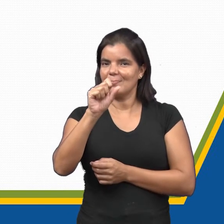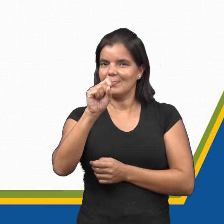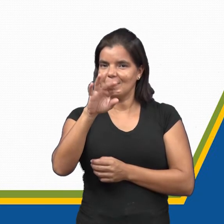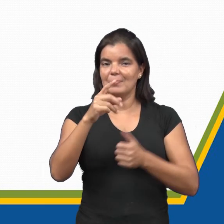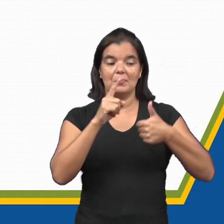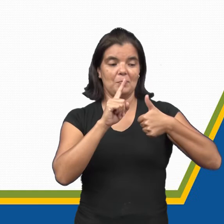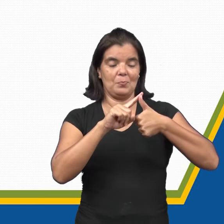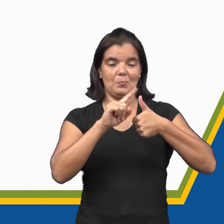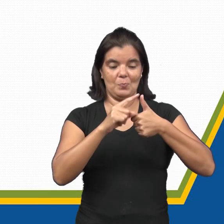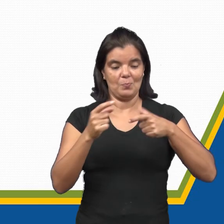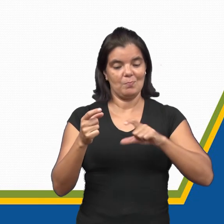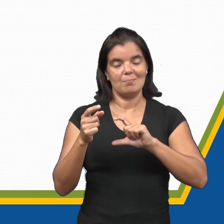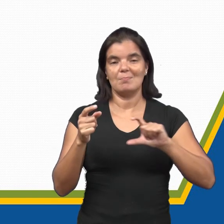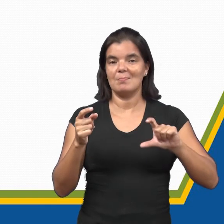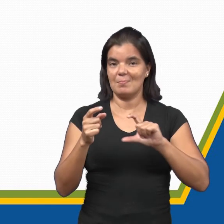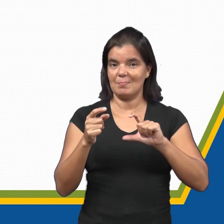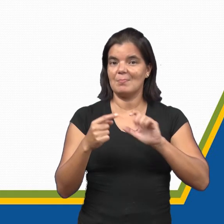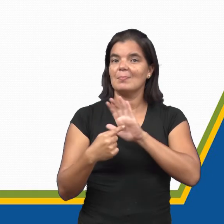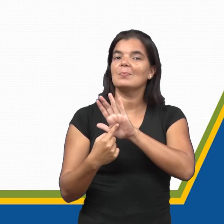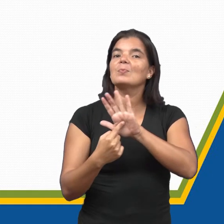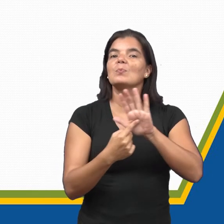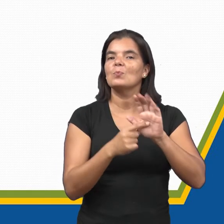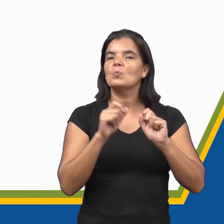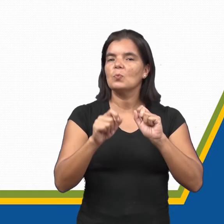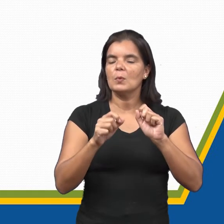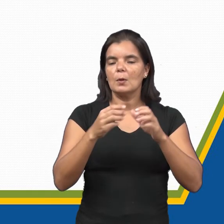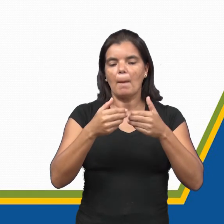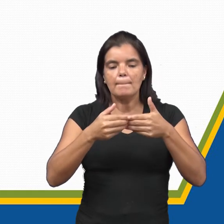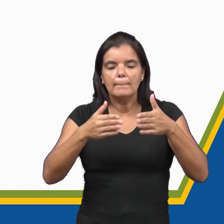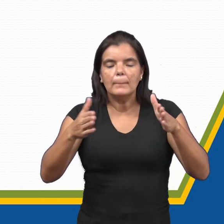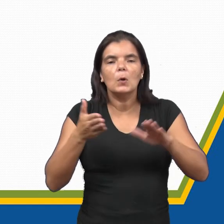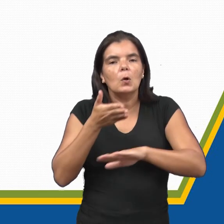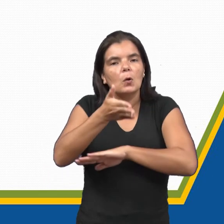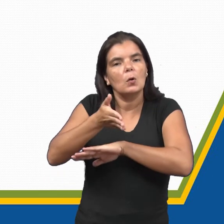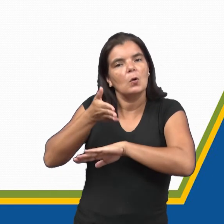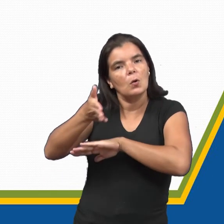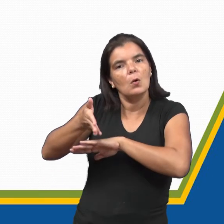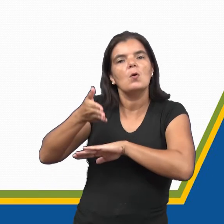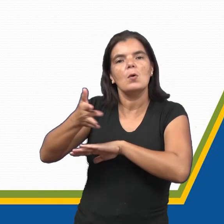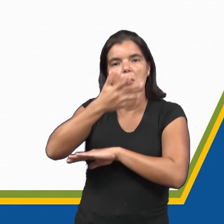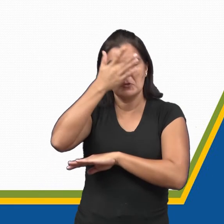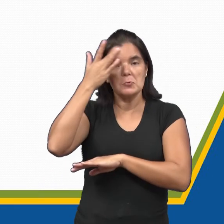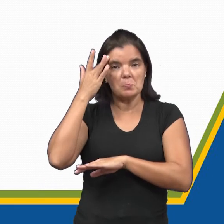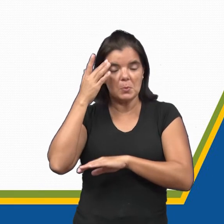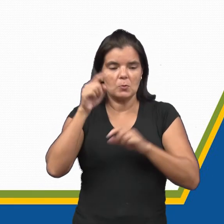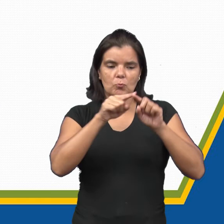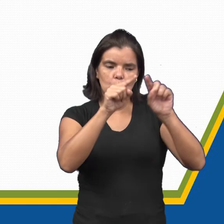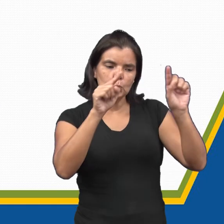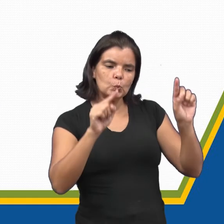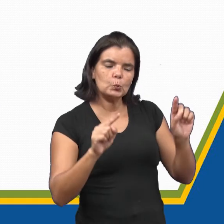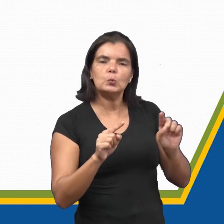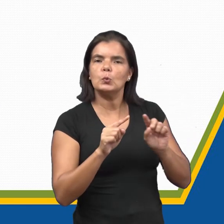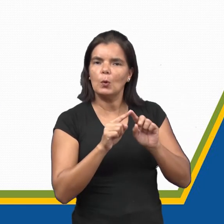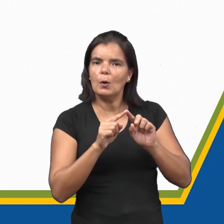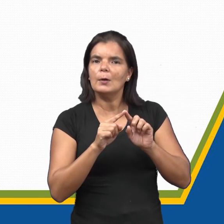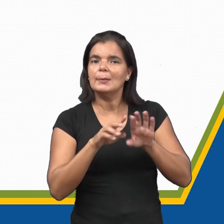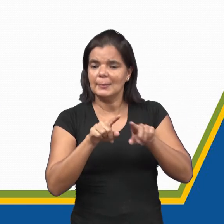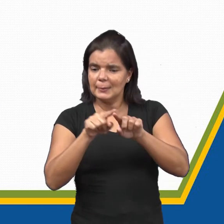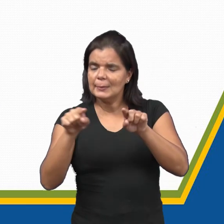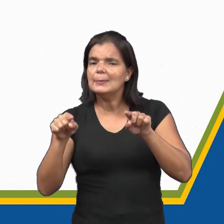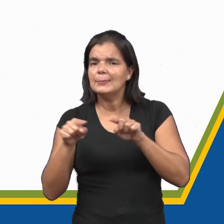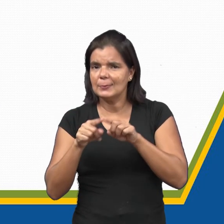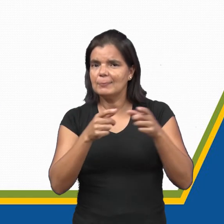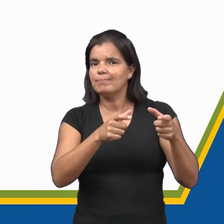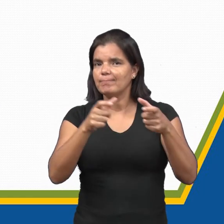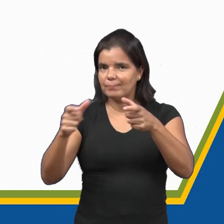O primeiro piso abriga um museu aberto à visitação pública com diversas salas temáticas e outros